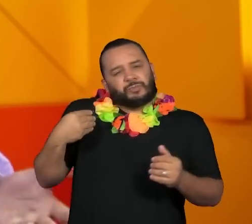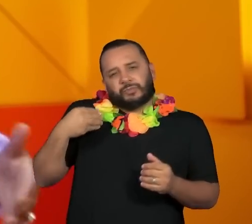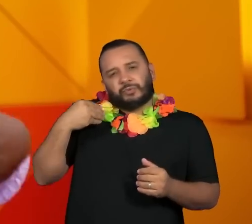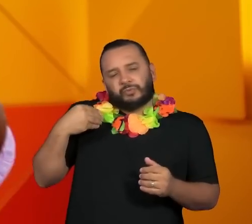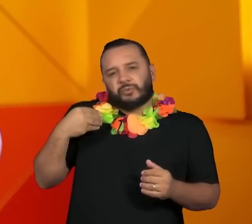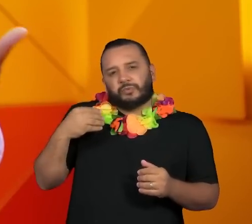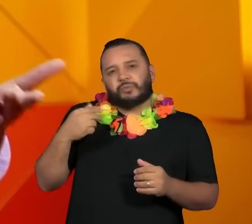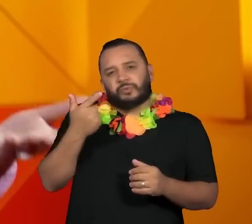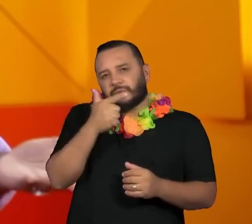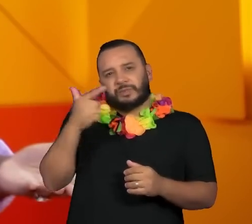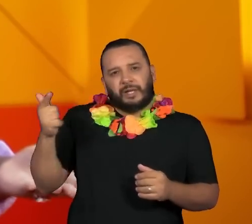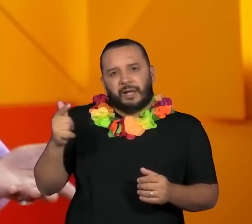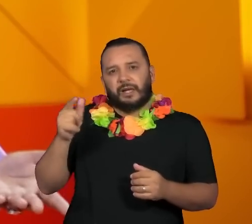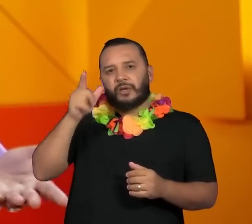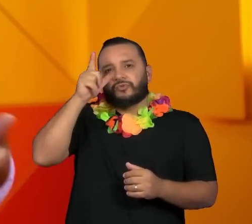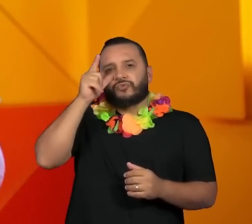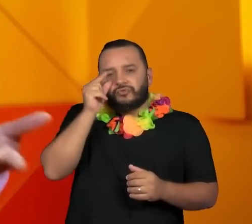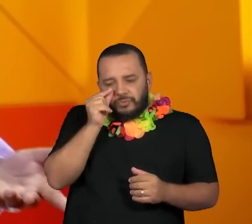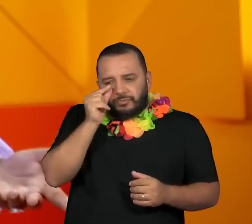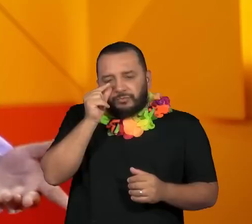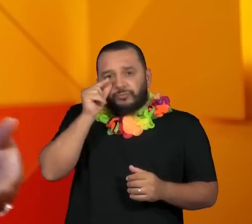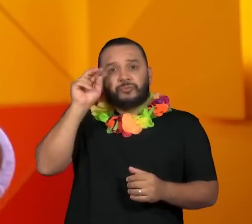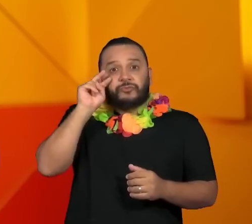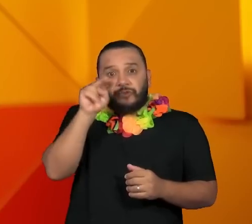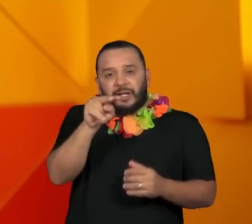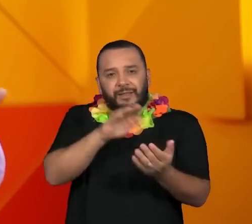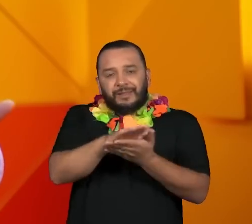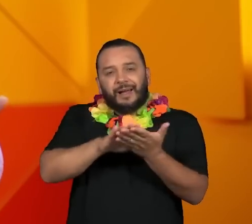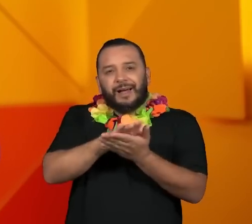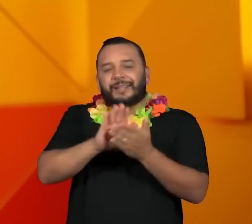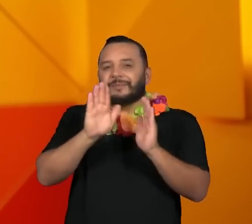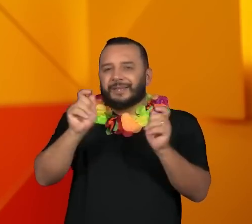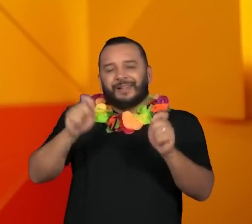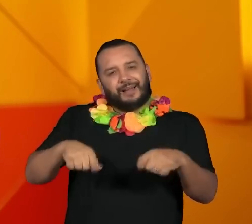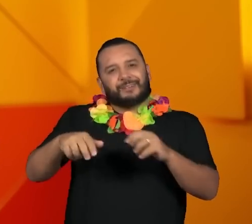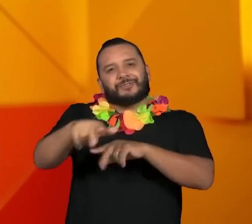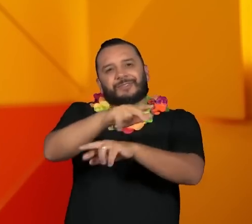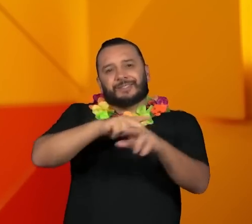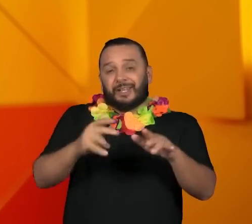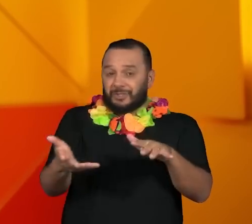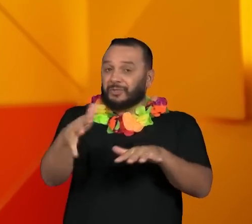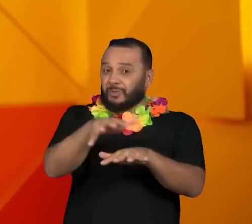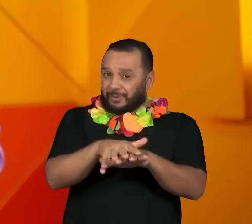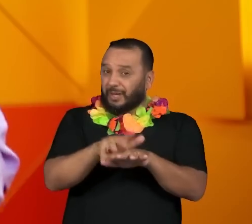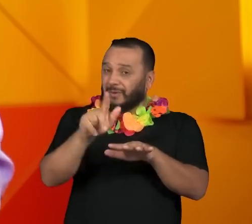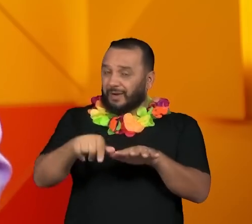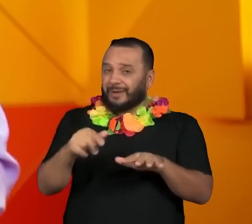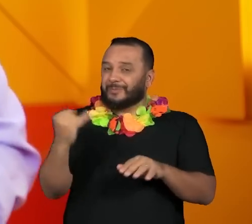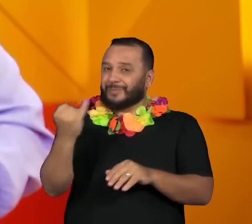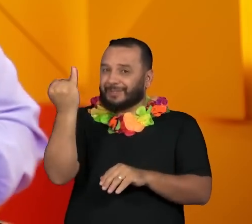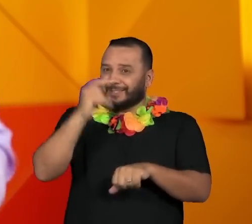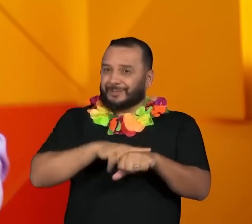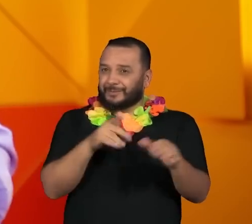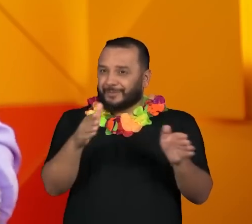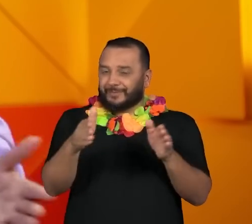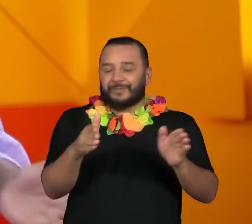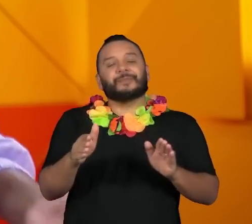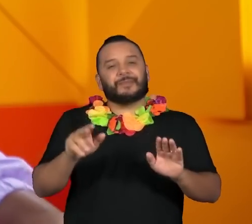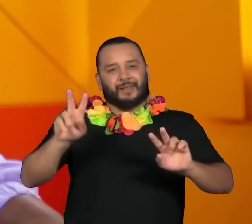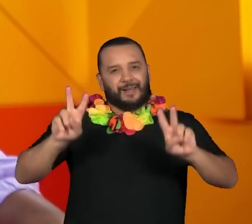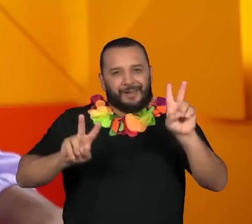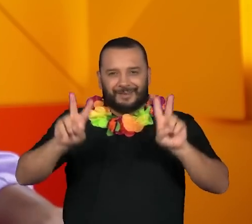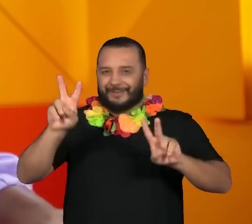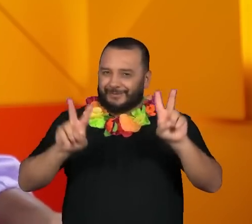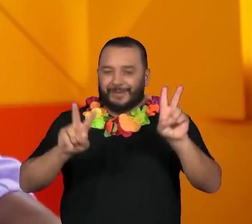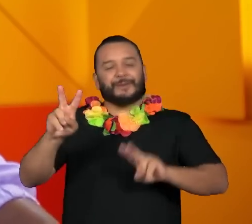festa. Só que nem por isso elas deixam de curtir. Diversidade e inclusão são as palavras do momento, e o carnaval, claro,